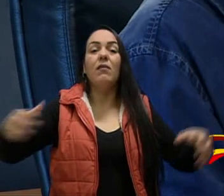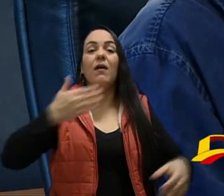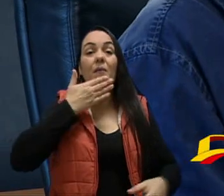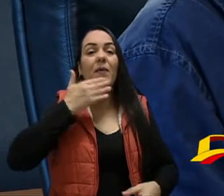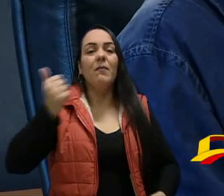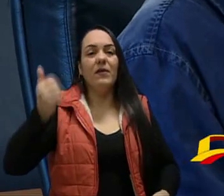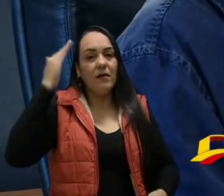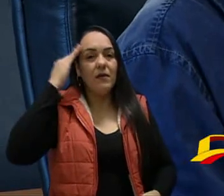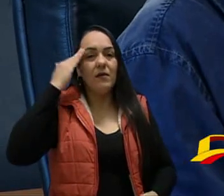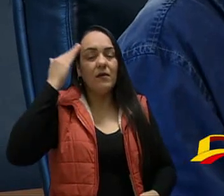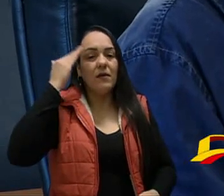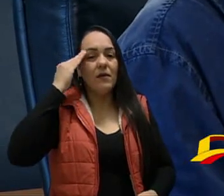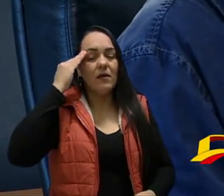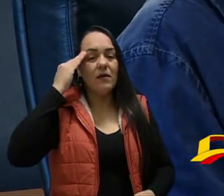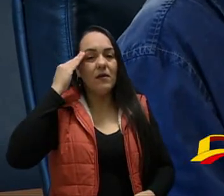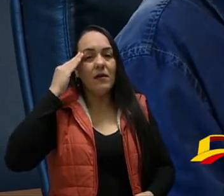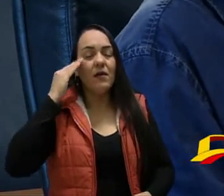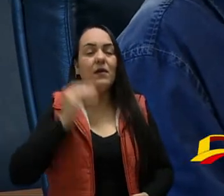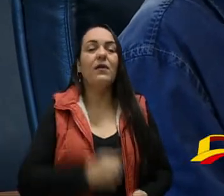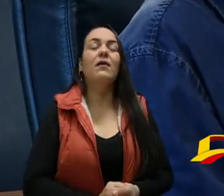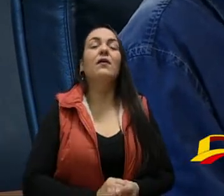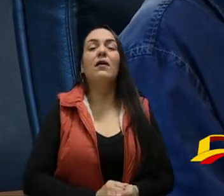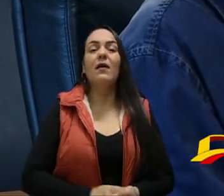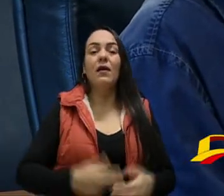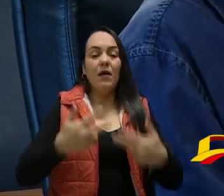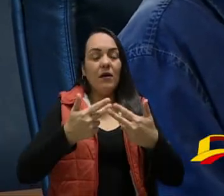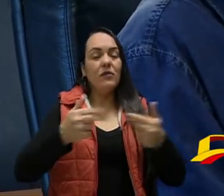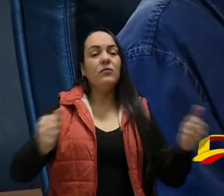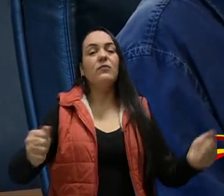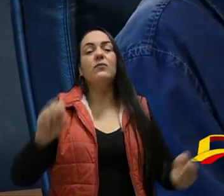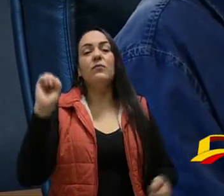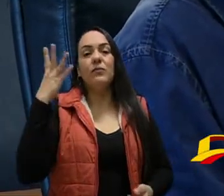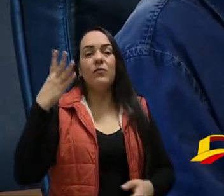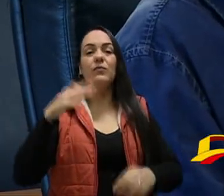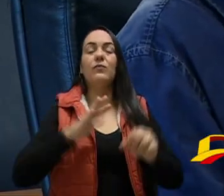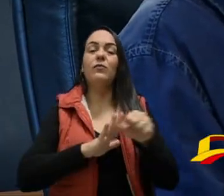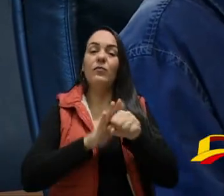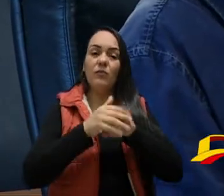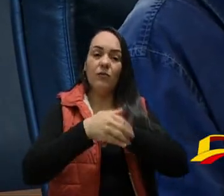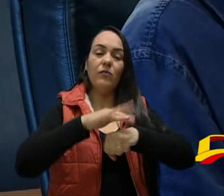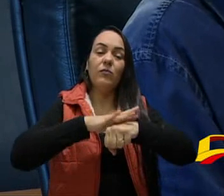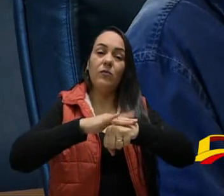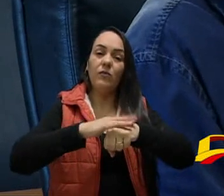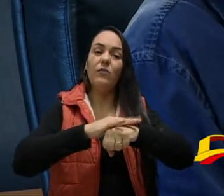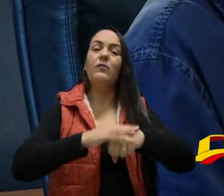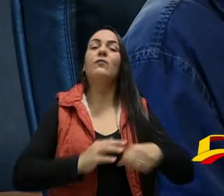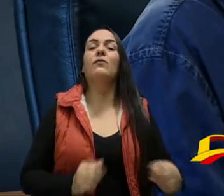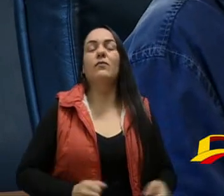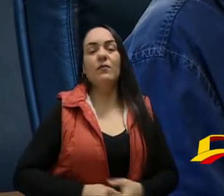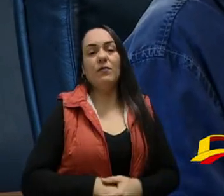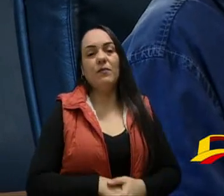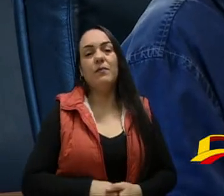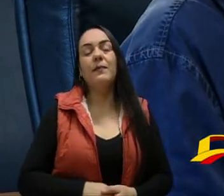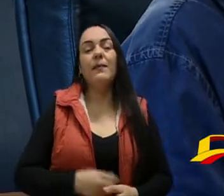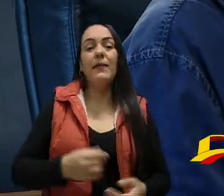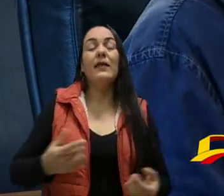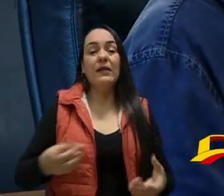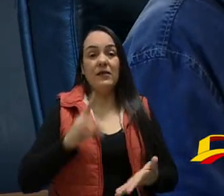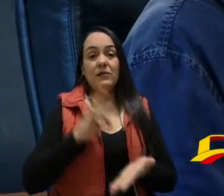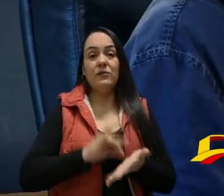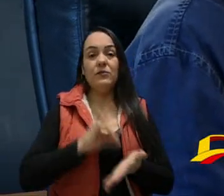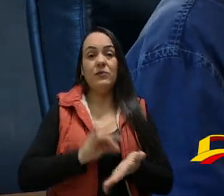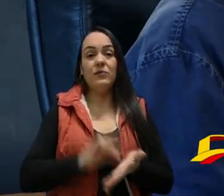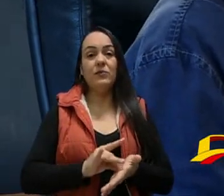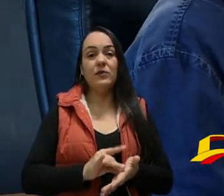como um dado estatístico é da marca cada vez mais uma uma proximidade com a realidade né